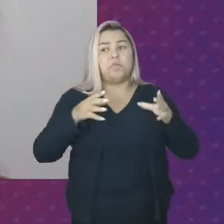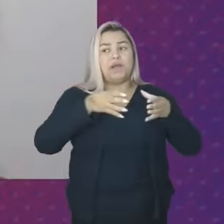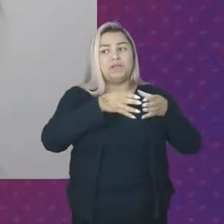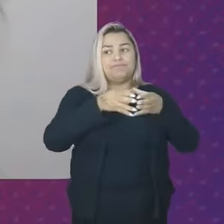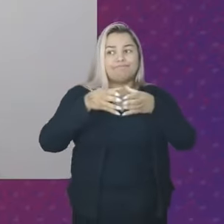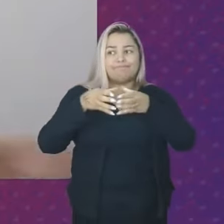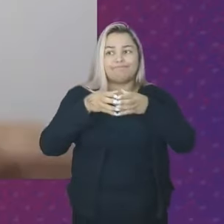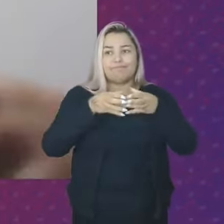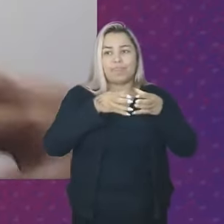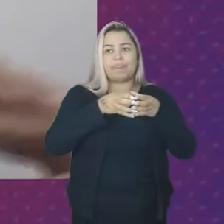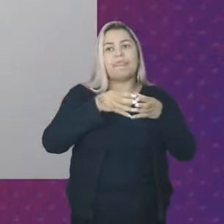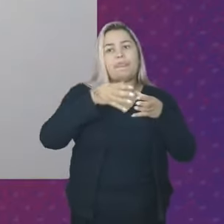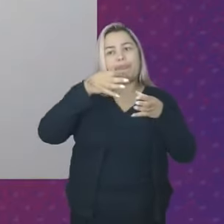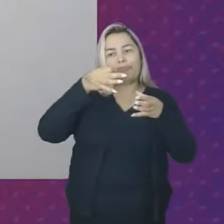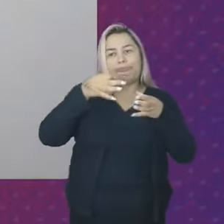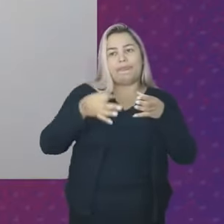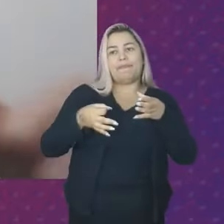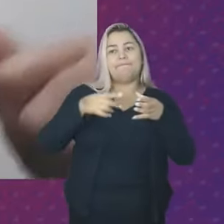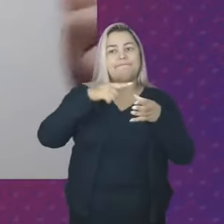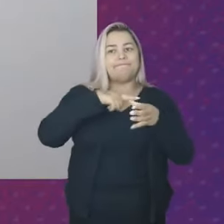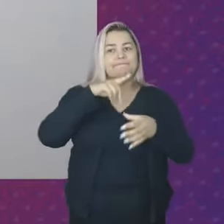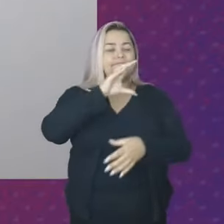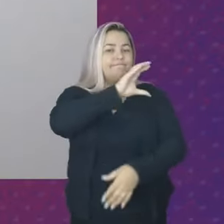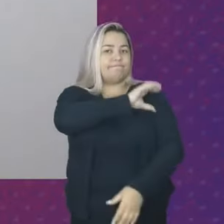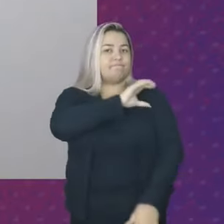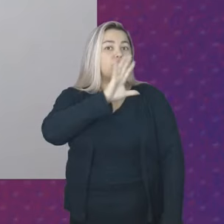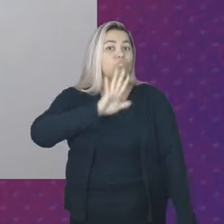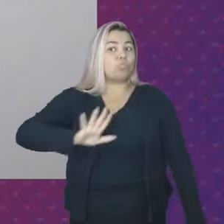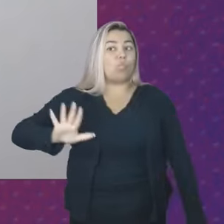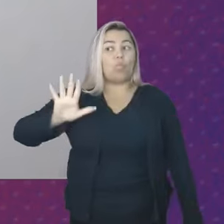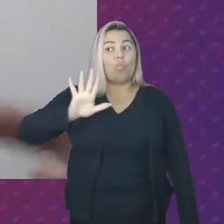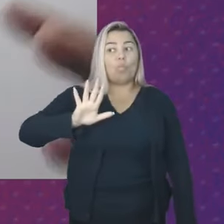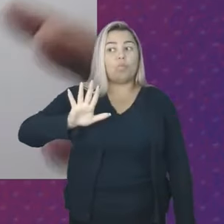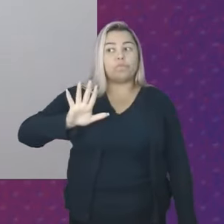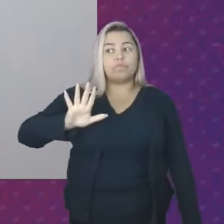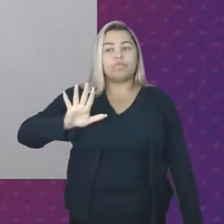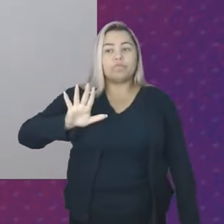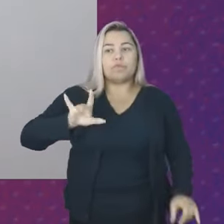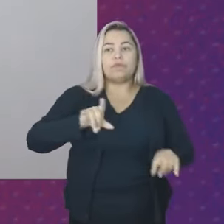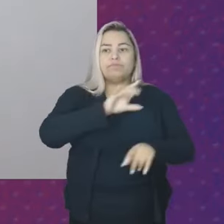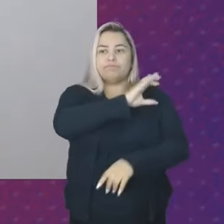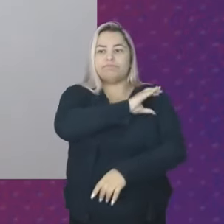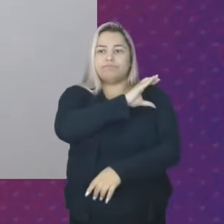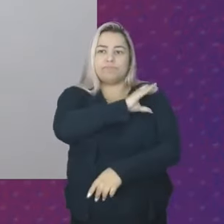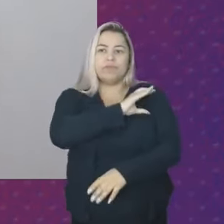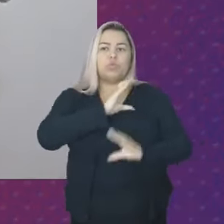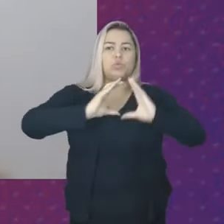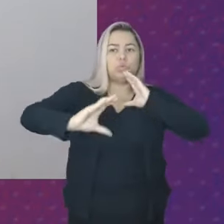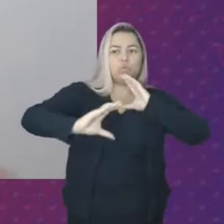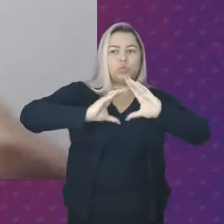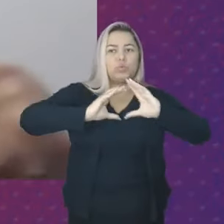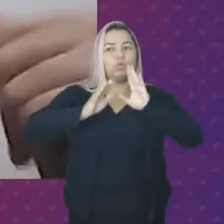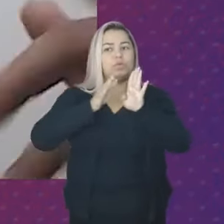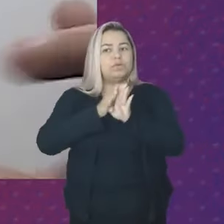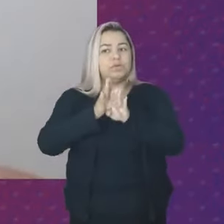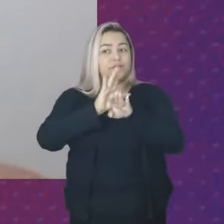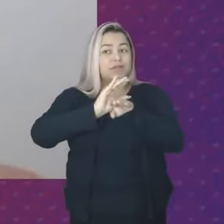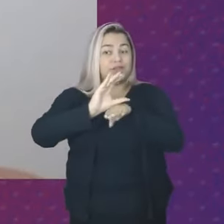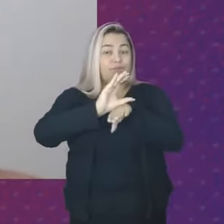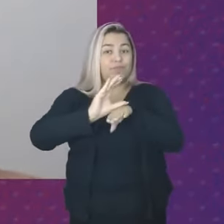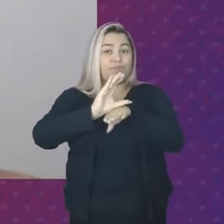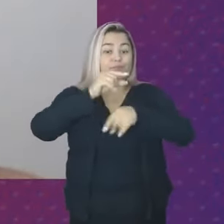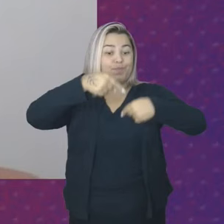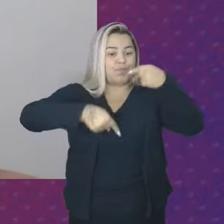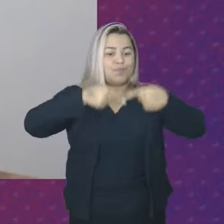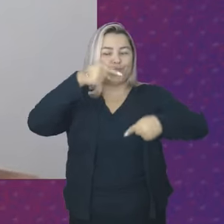equipe ideal, a gente tem um coordenador geral, a gente tem coordenação de comunicação, a gente tem um